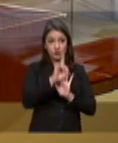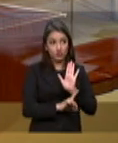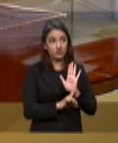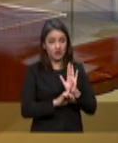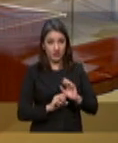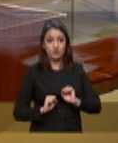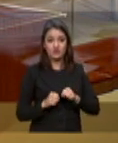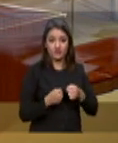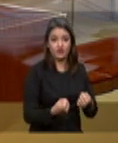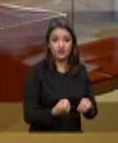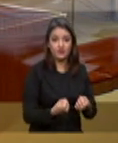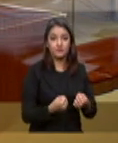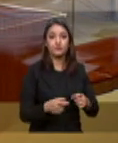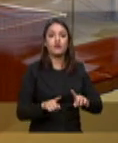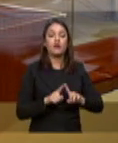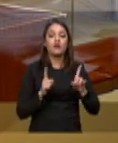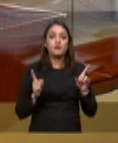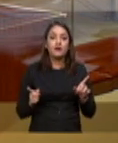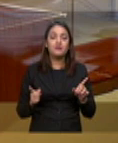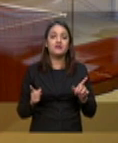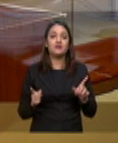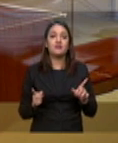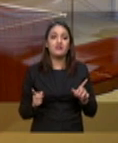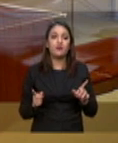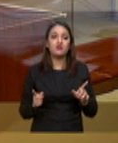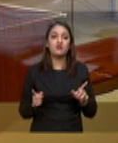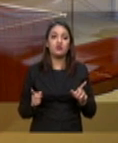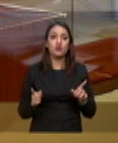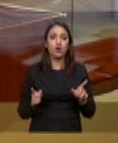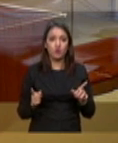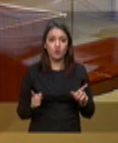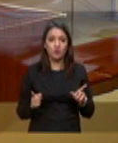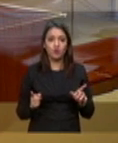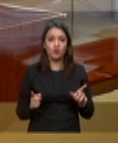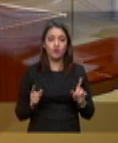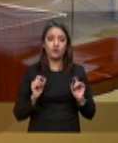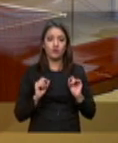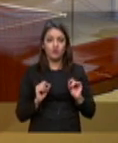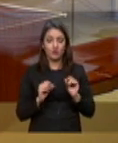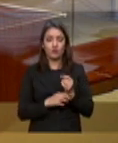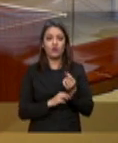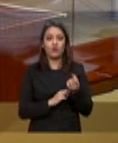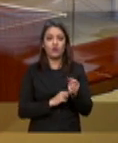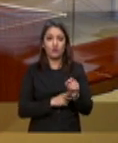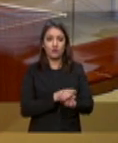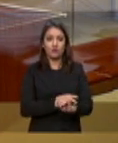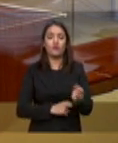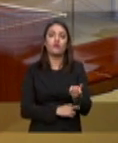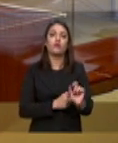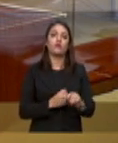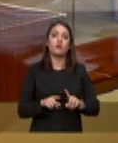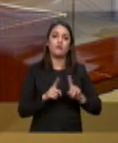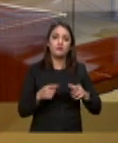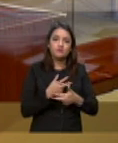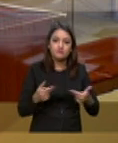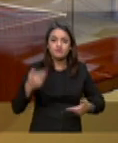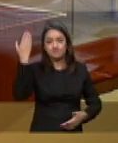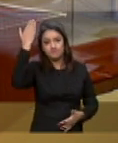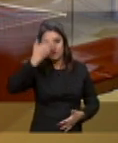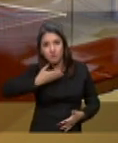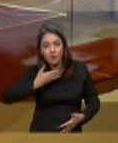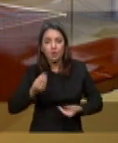contraditório, mas também para o próprio Ministério Público ter mais elementos e provas acerca da autoria e da materialidade